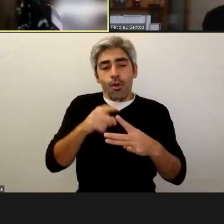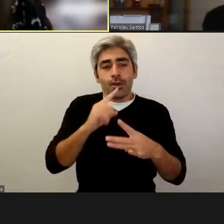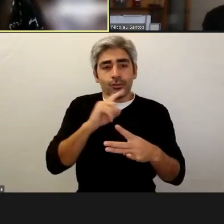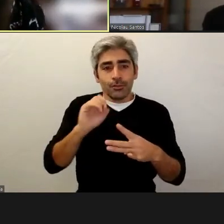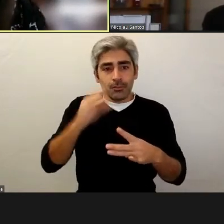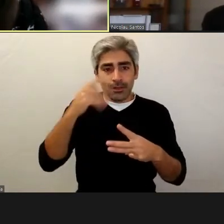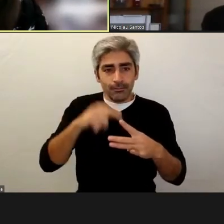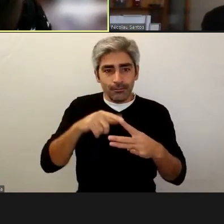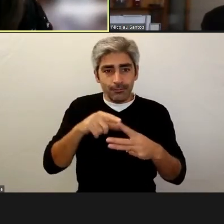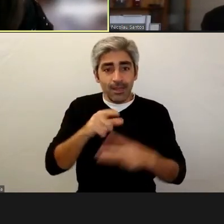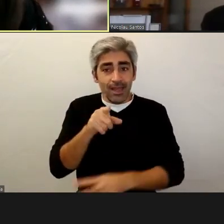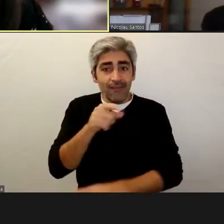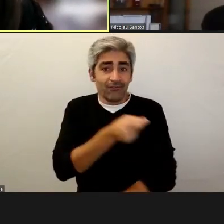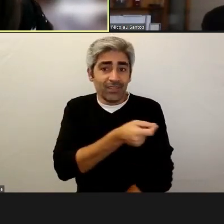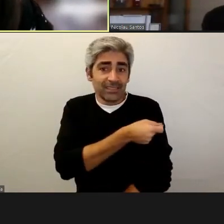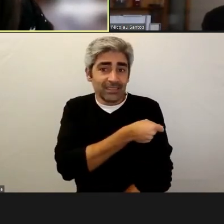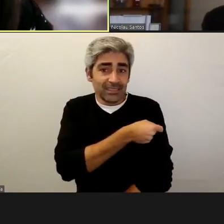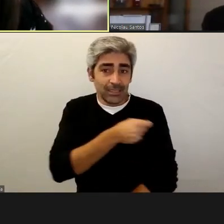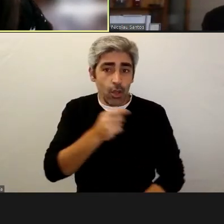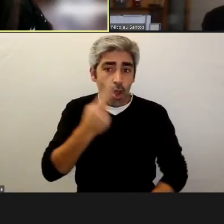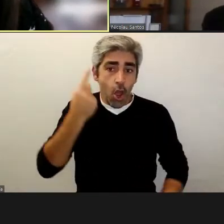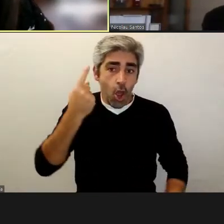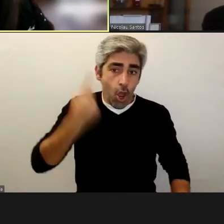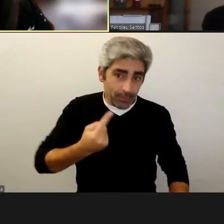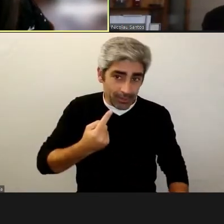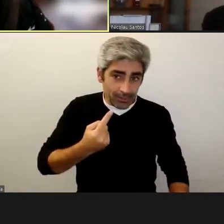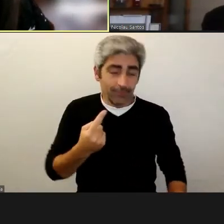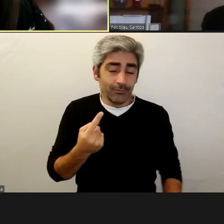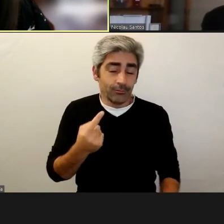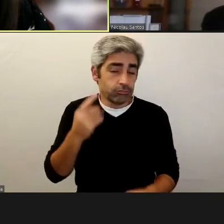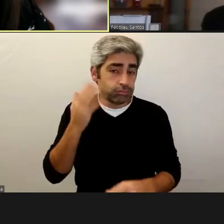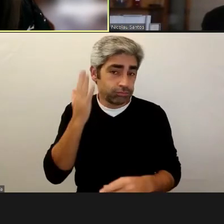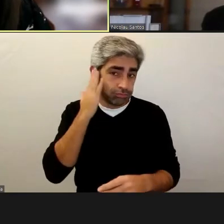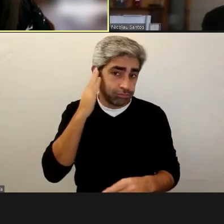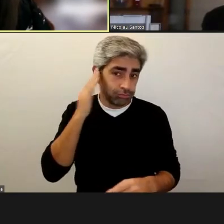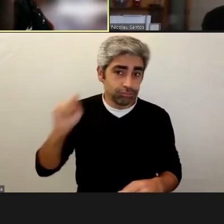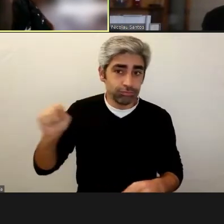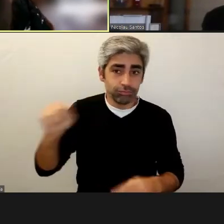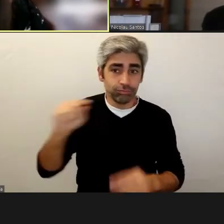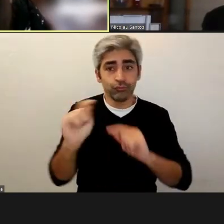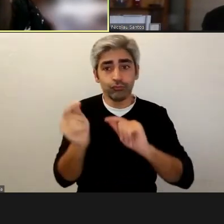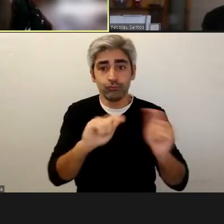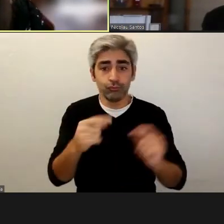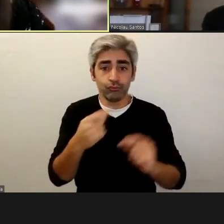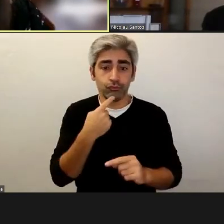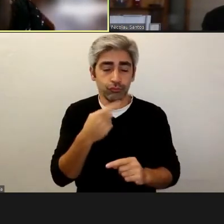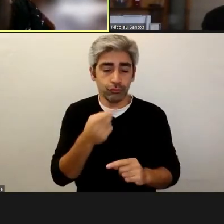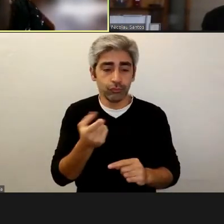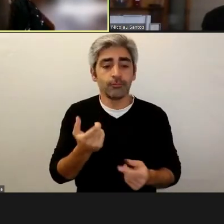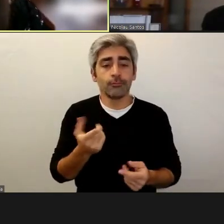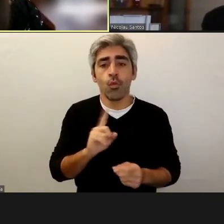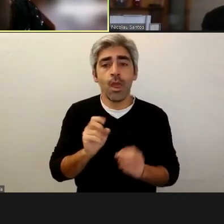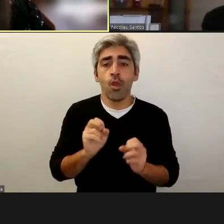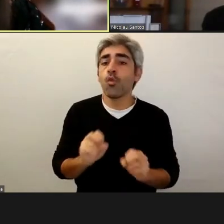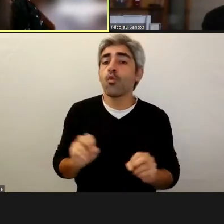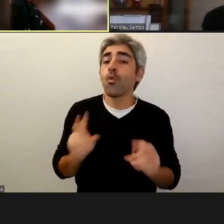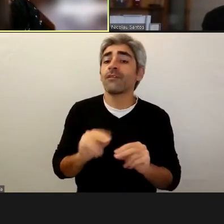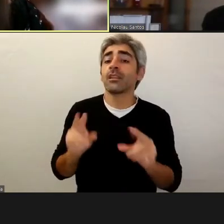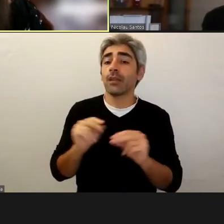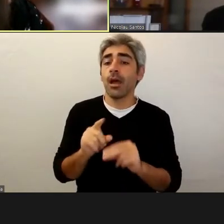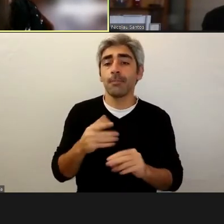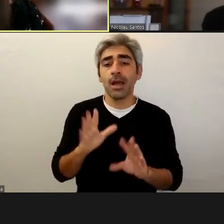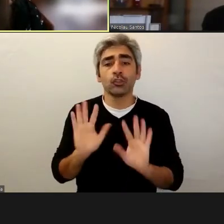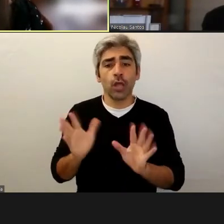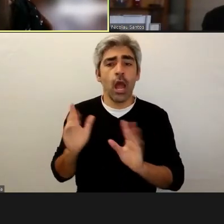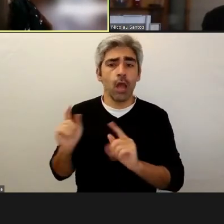questão da vacinação obrigatória, sobre a qual muito se tem discutido, não sendo rigorosamente nova, mas tem-se